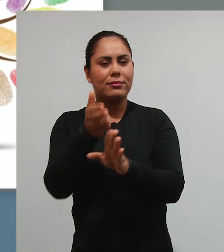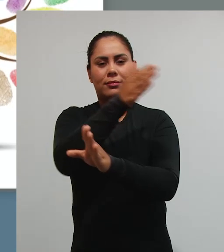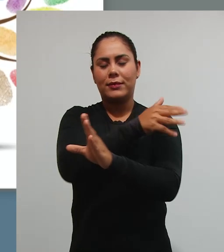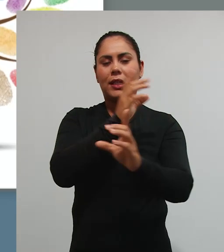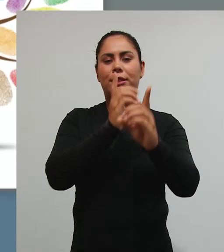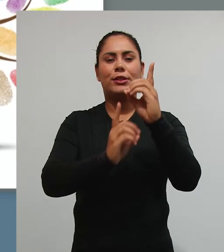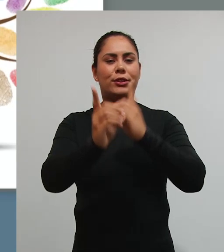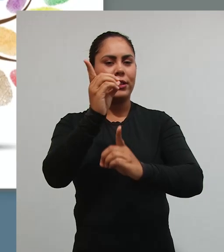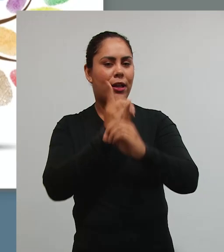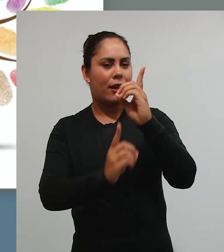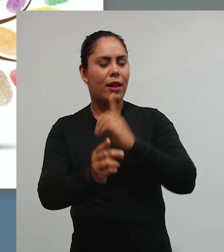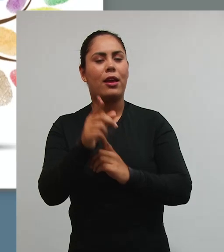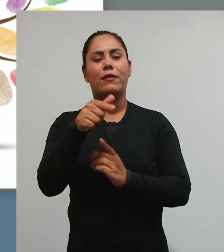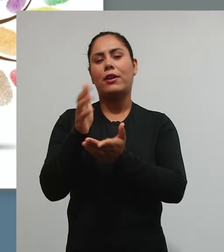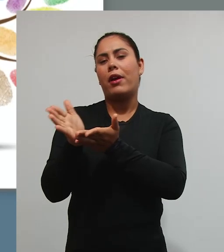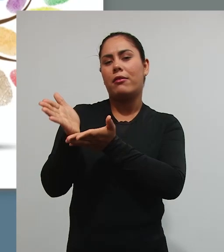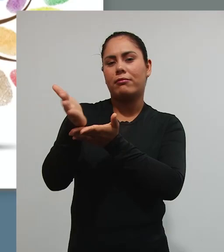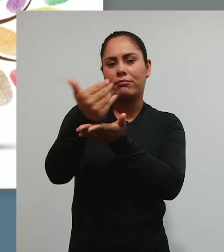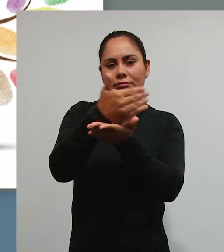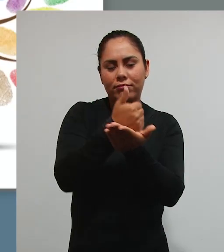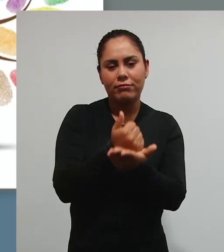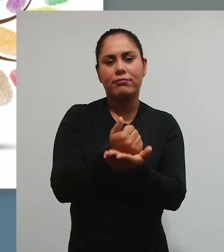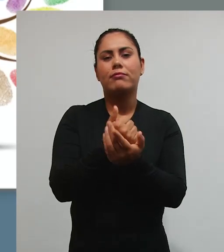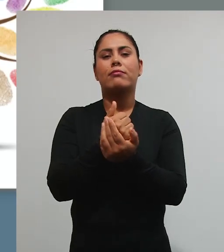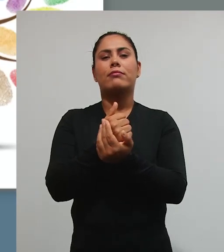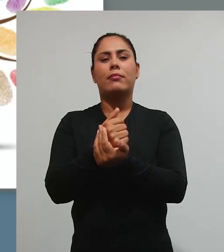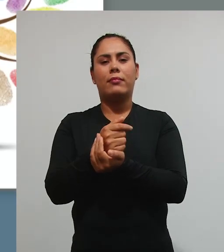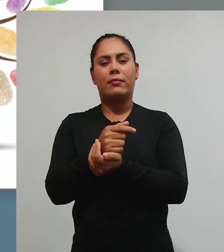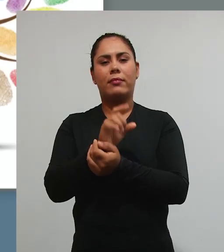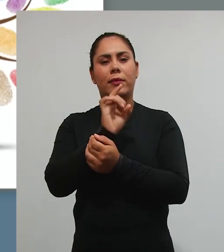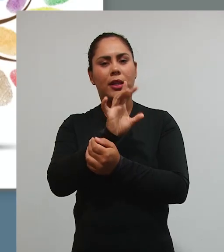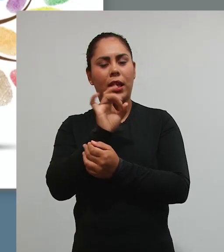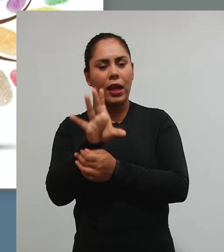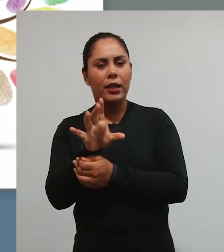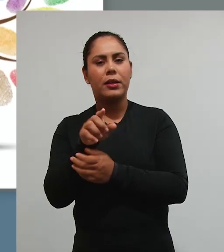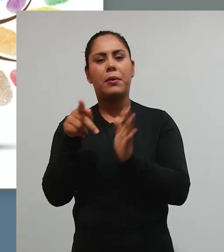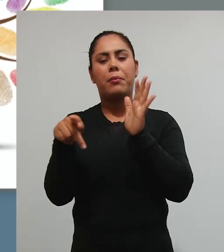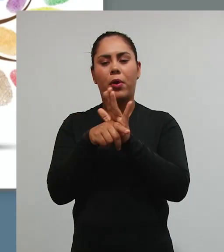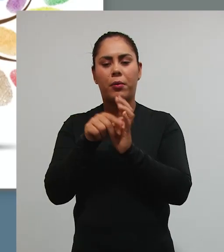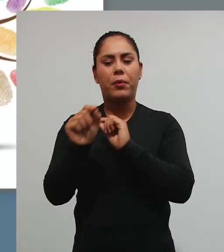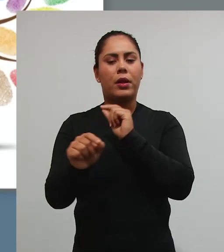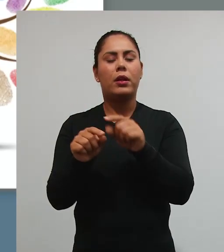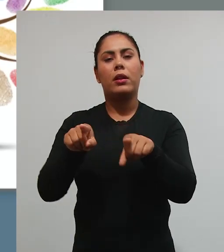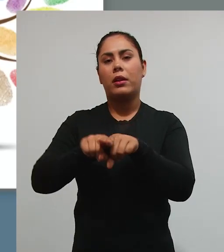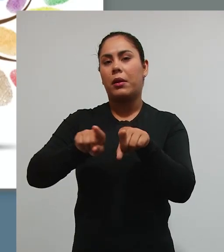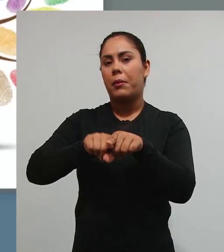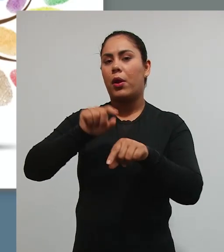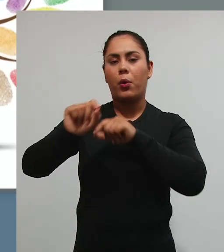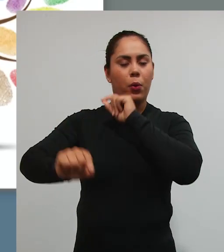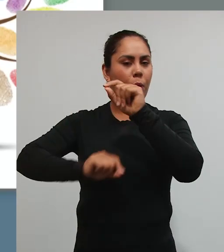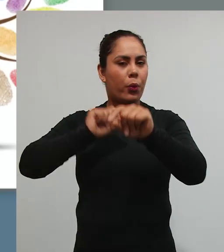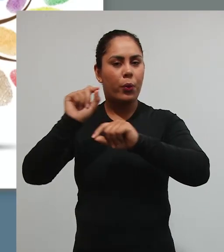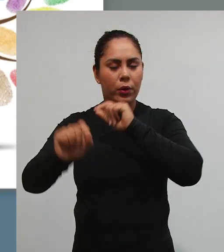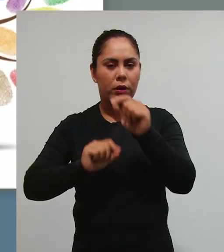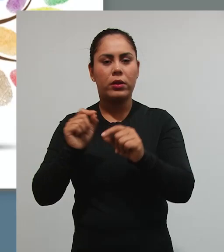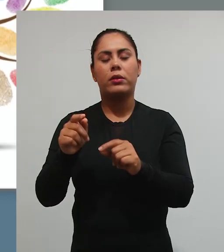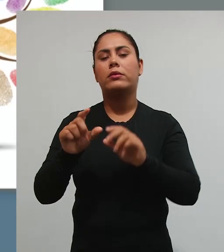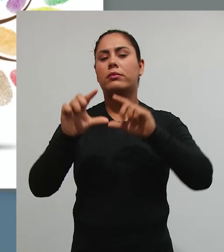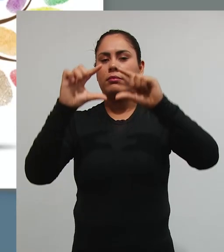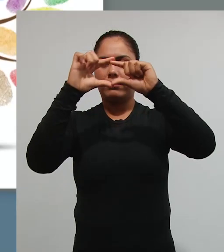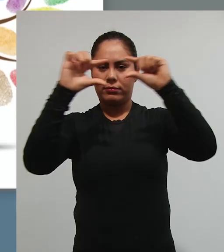feita a dinâmica. Então, você vai fazer a coleta das digitais, de acordo com